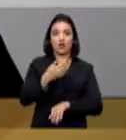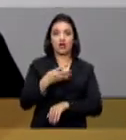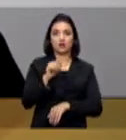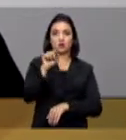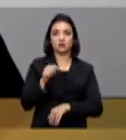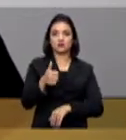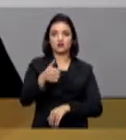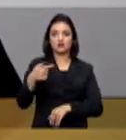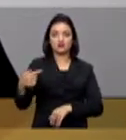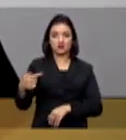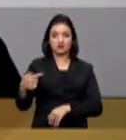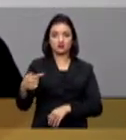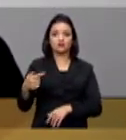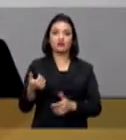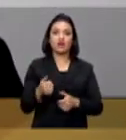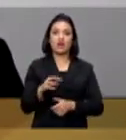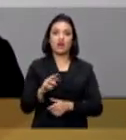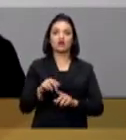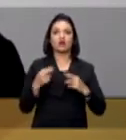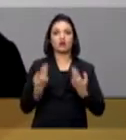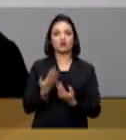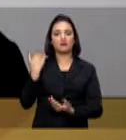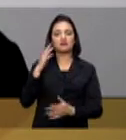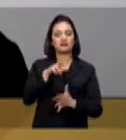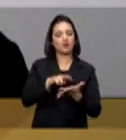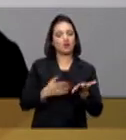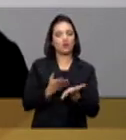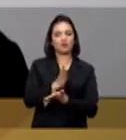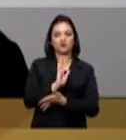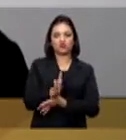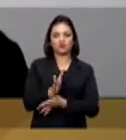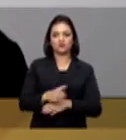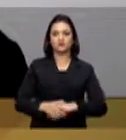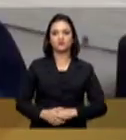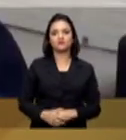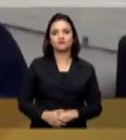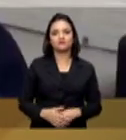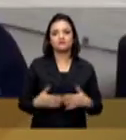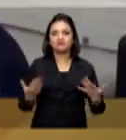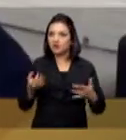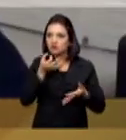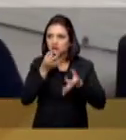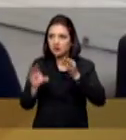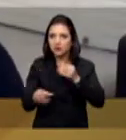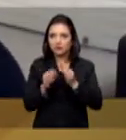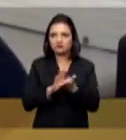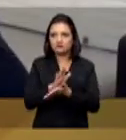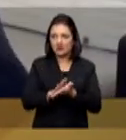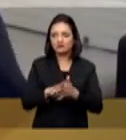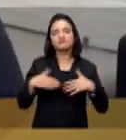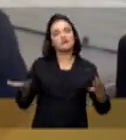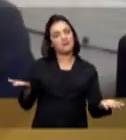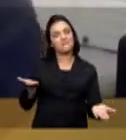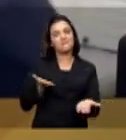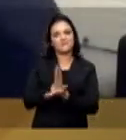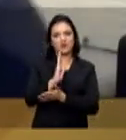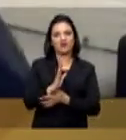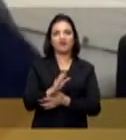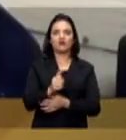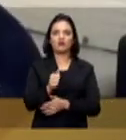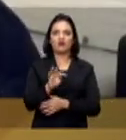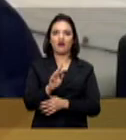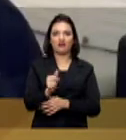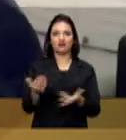minutos, sendo lida e aprovada a ata da sessão anterior. Não havendo observação, considero aprovada